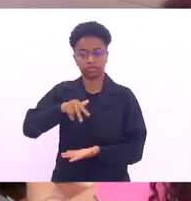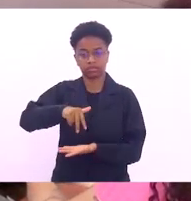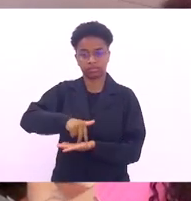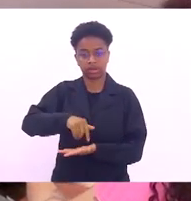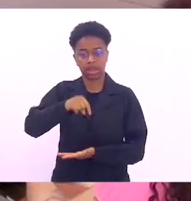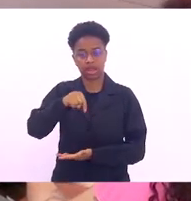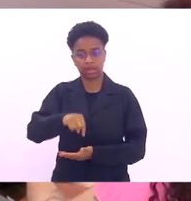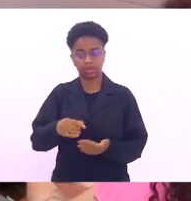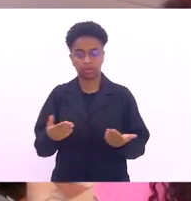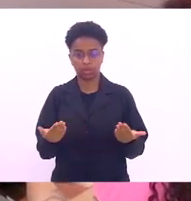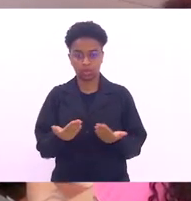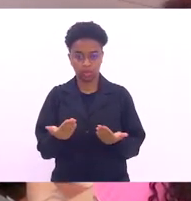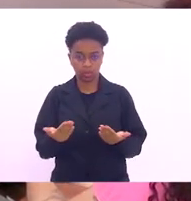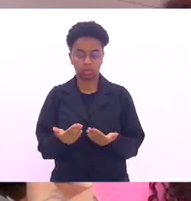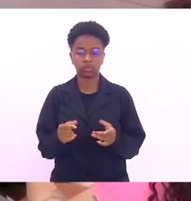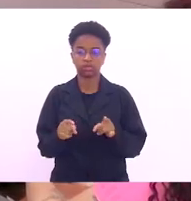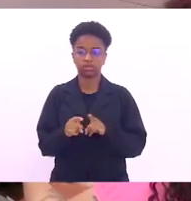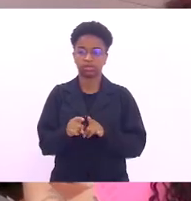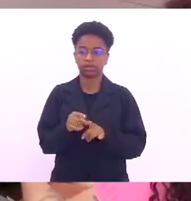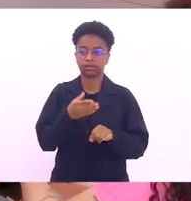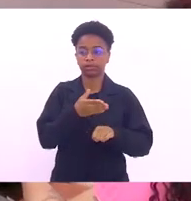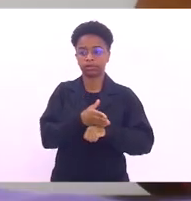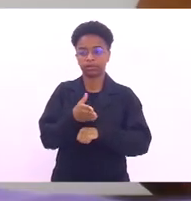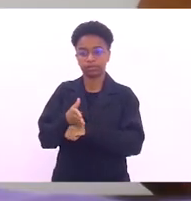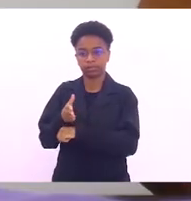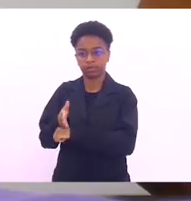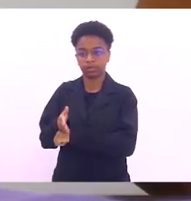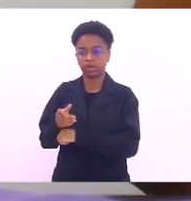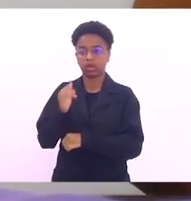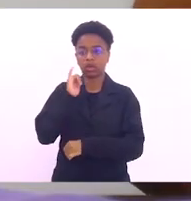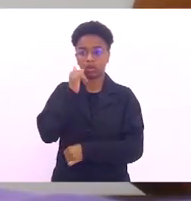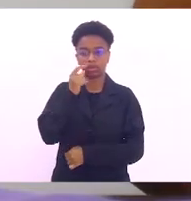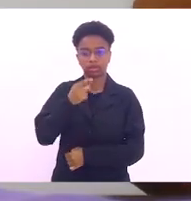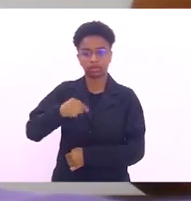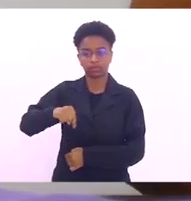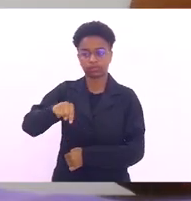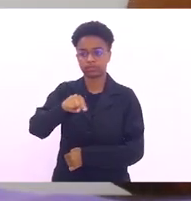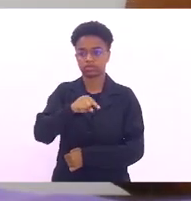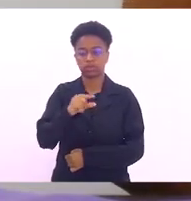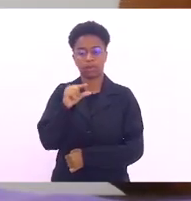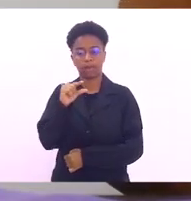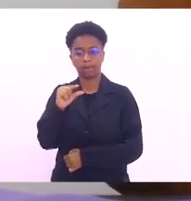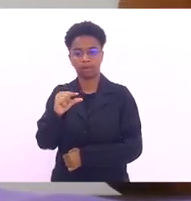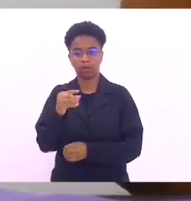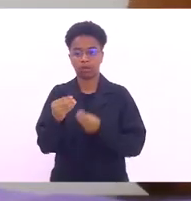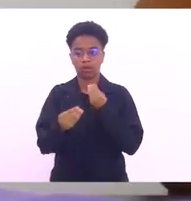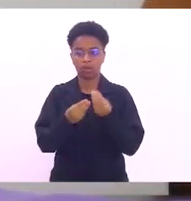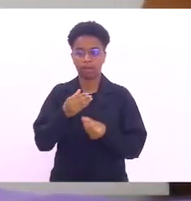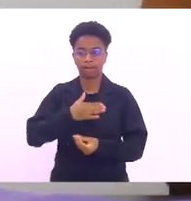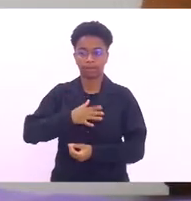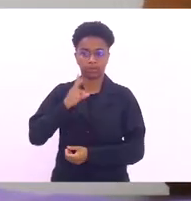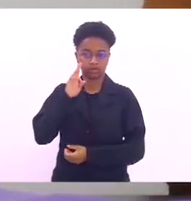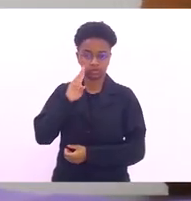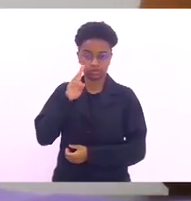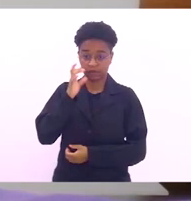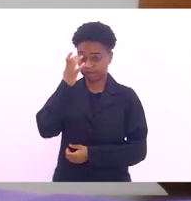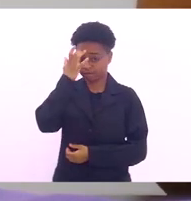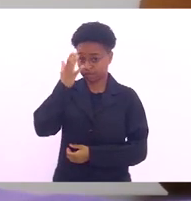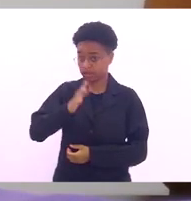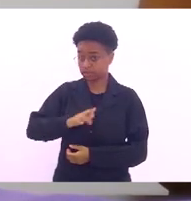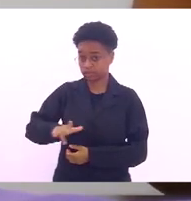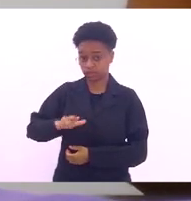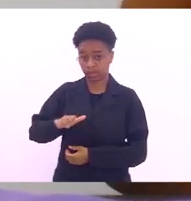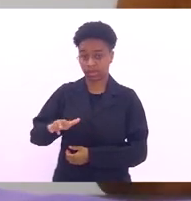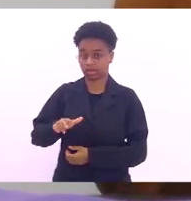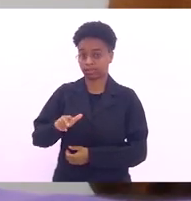de poder participar vocês de contar a vocês um pouco da minha história não é fácil para quem